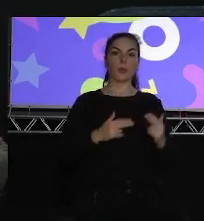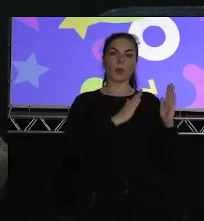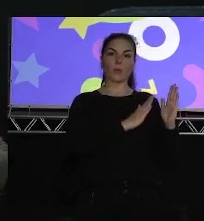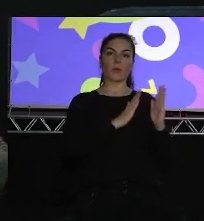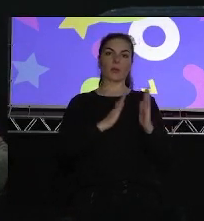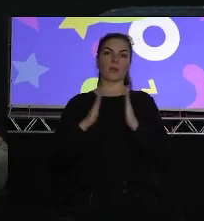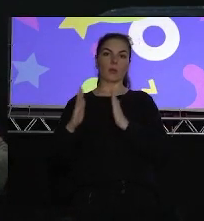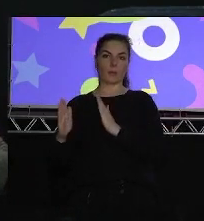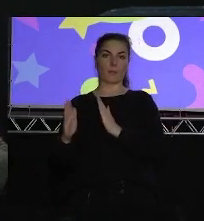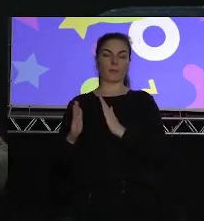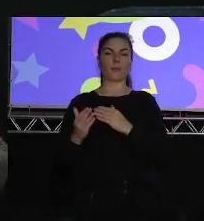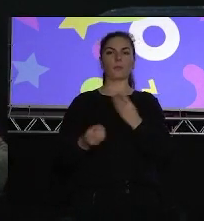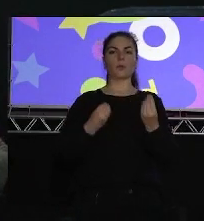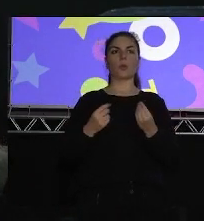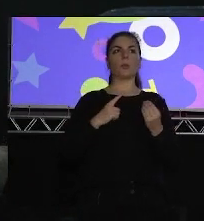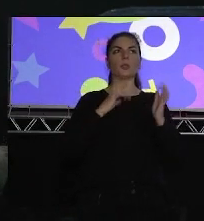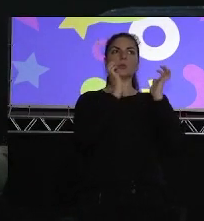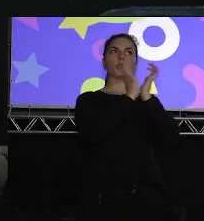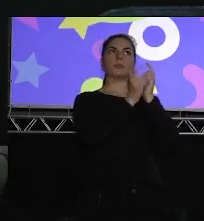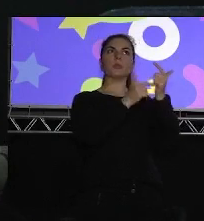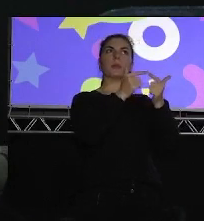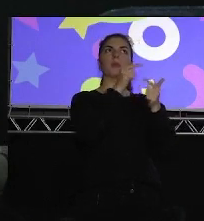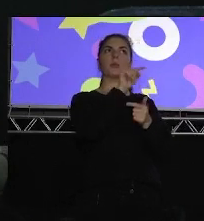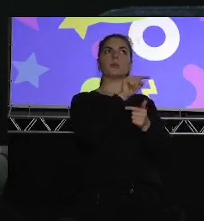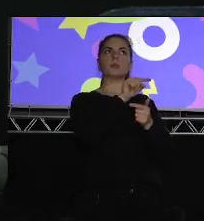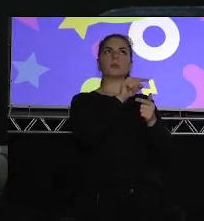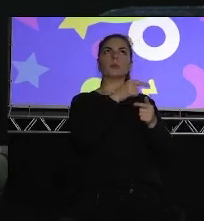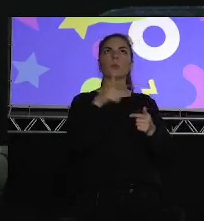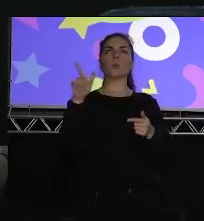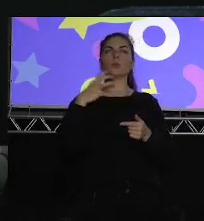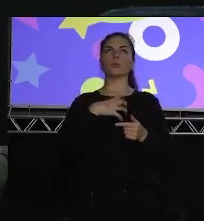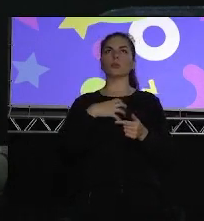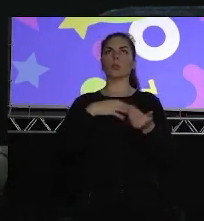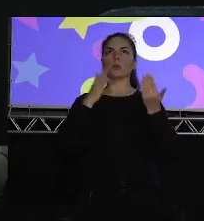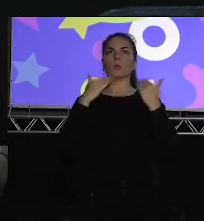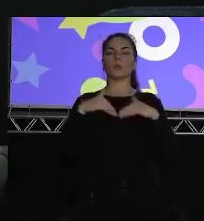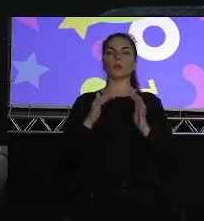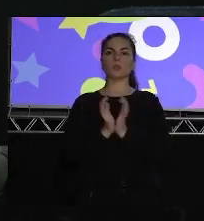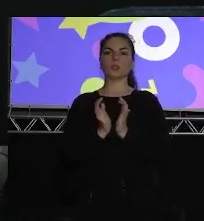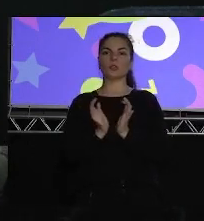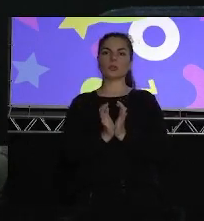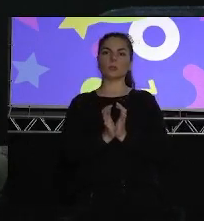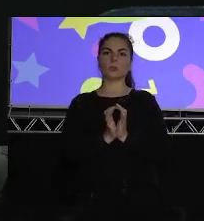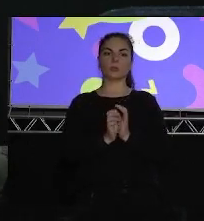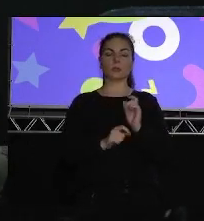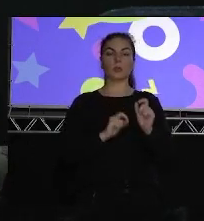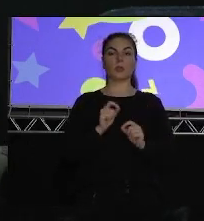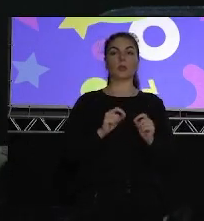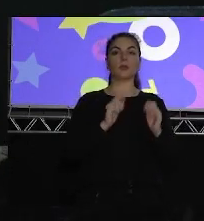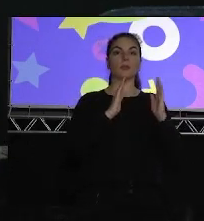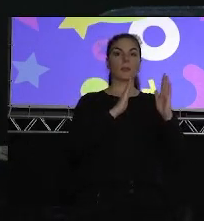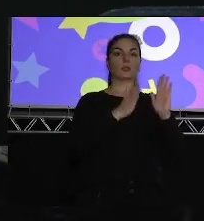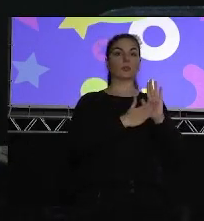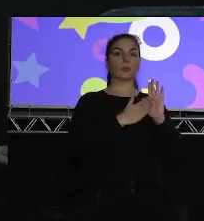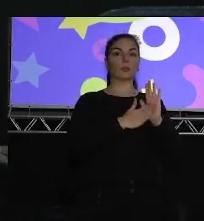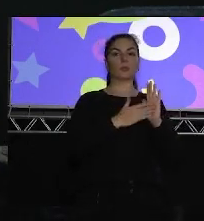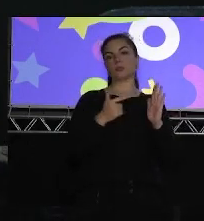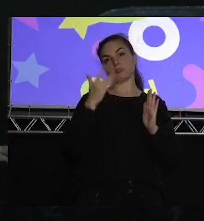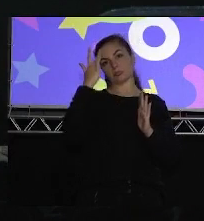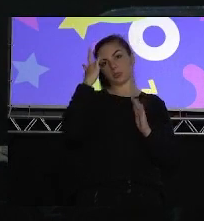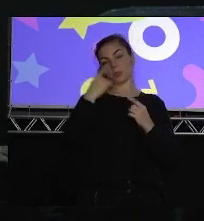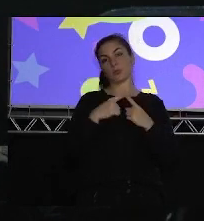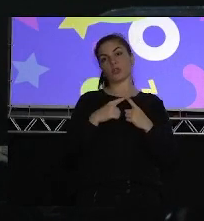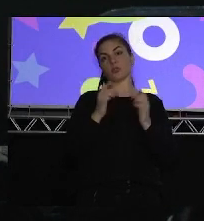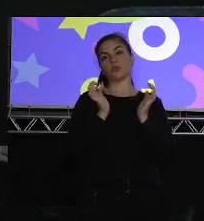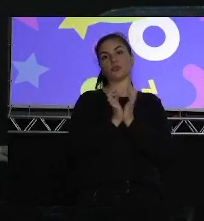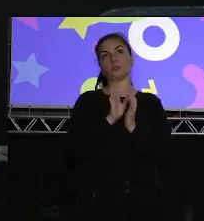Ah, como é que eu tenho um time trabalhando de um jeito e outro time trabalhando de outro? O que está lá aí na parte de proposta? Não tenho como saber, porque um time